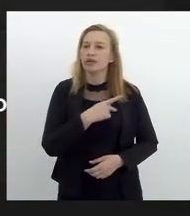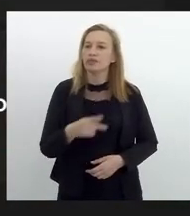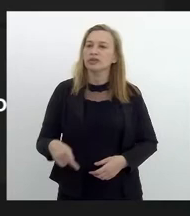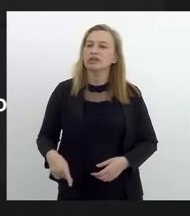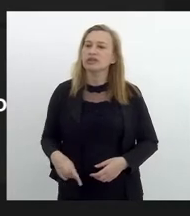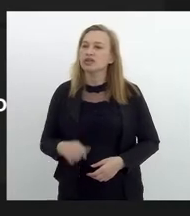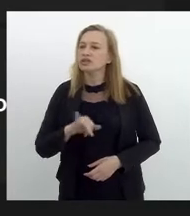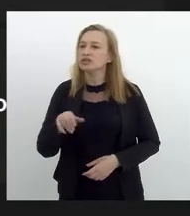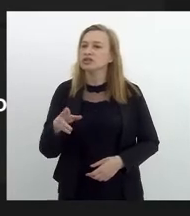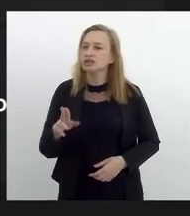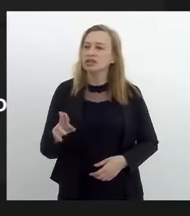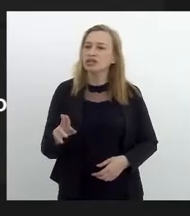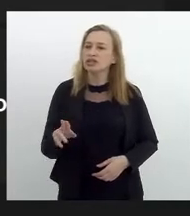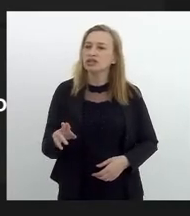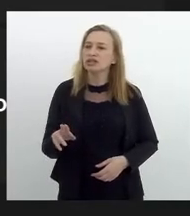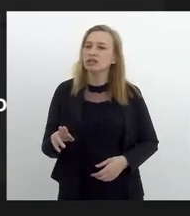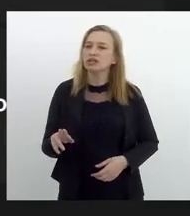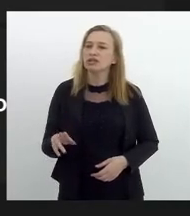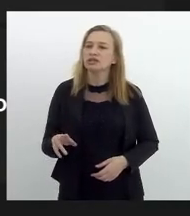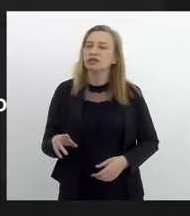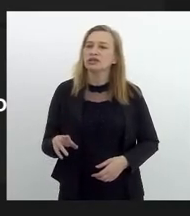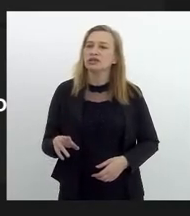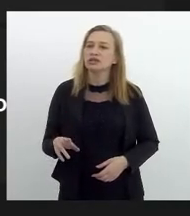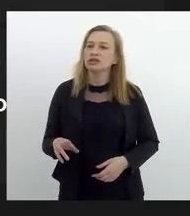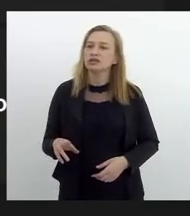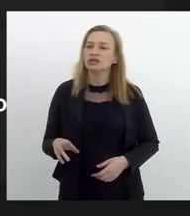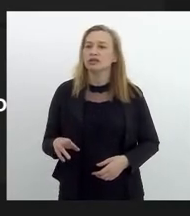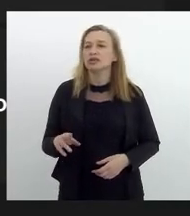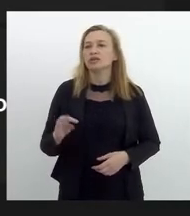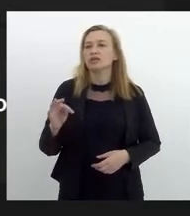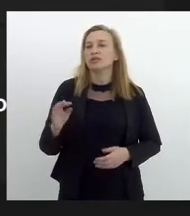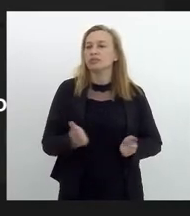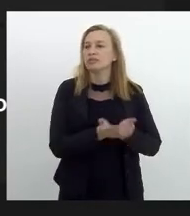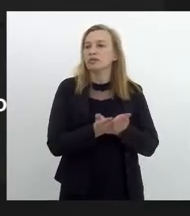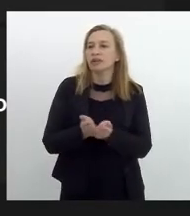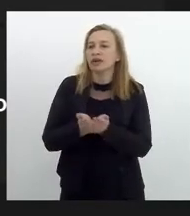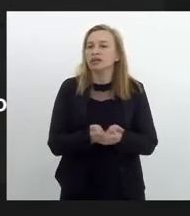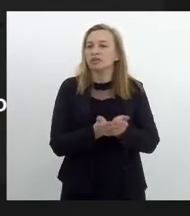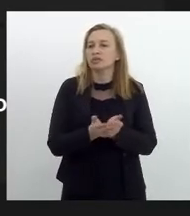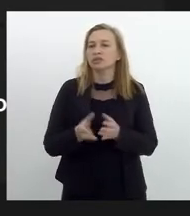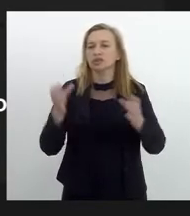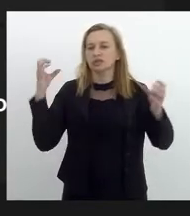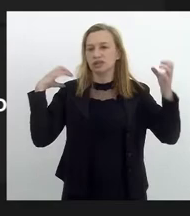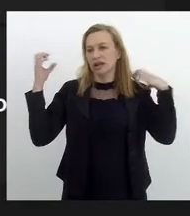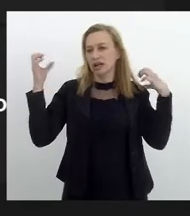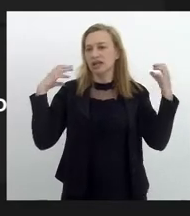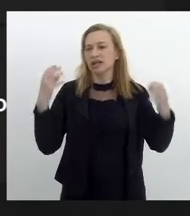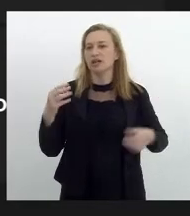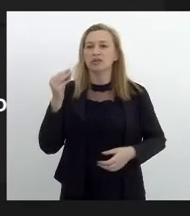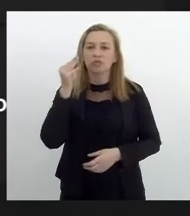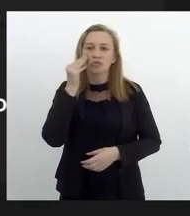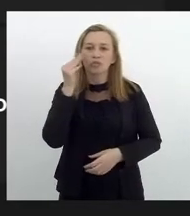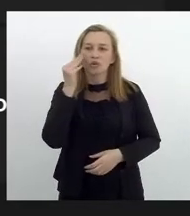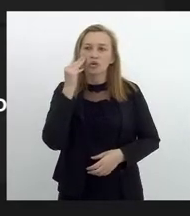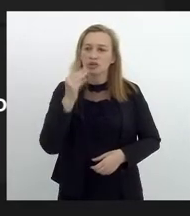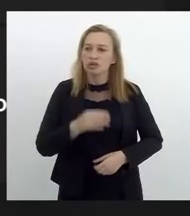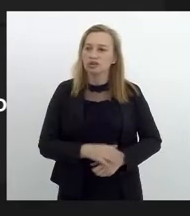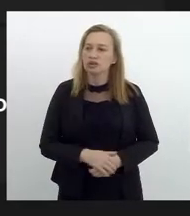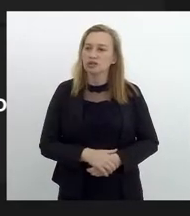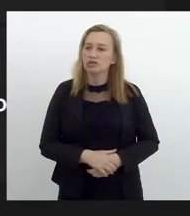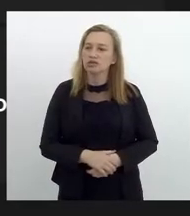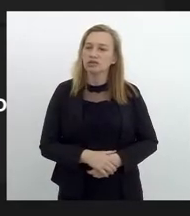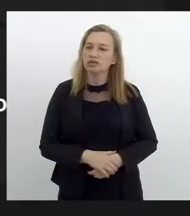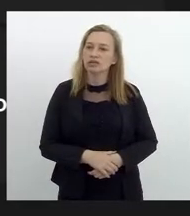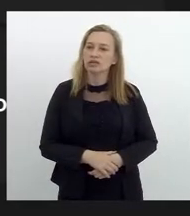Presidente Jair. Coautoria aí. Tá bom, deputado Bebê, deputada Célia. Deputada Mônica. Deputada Mônica